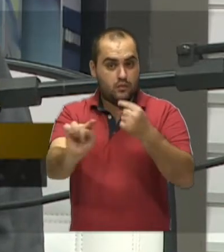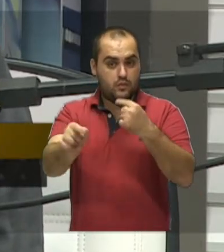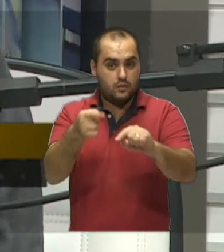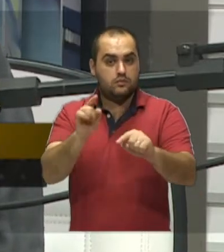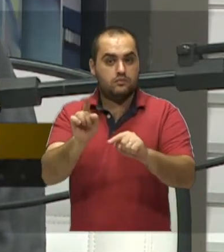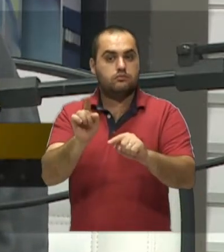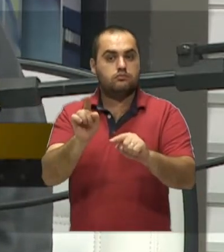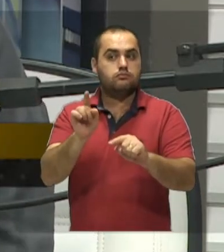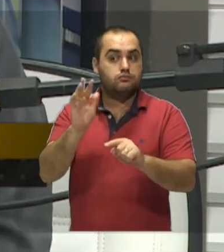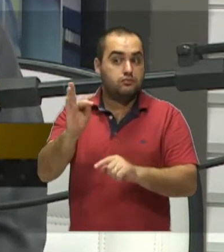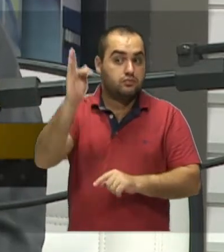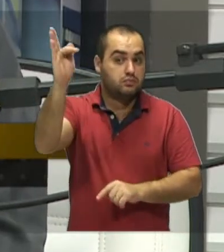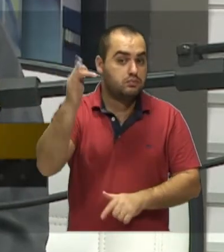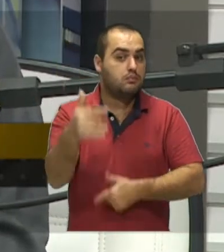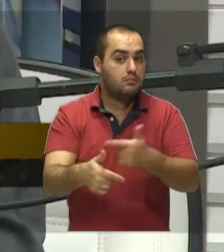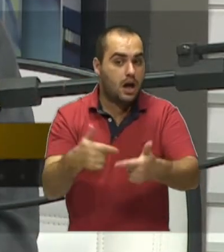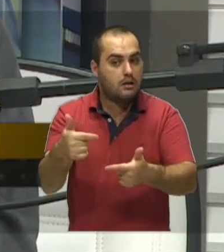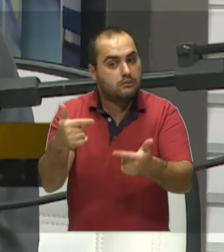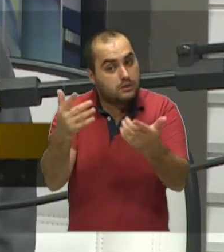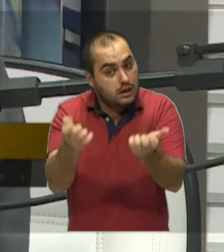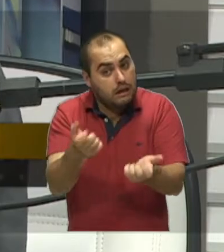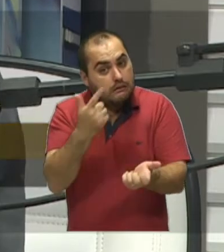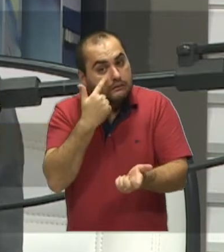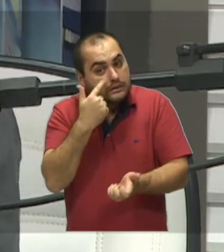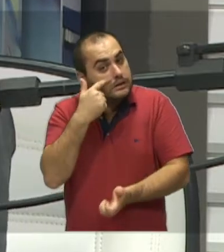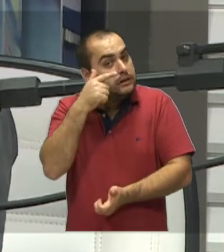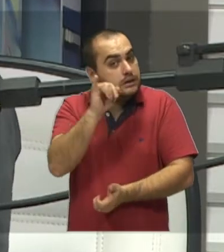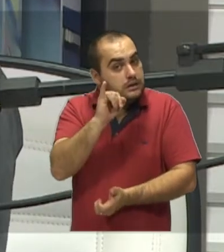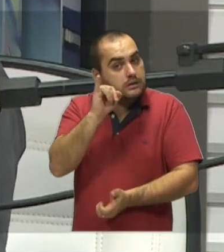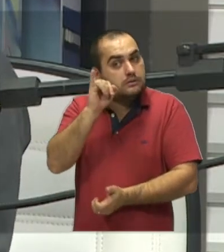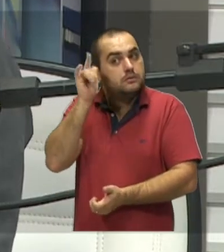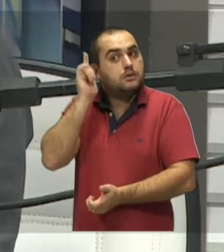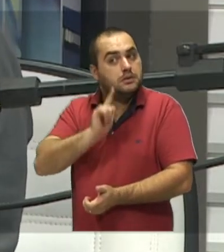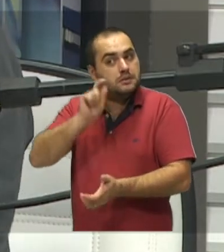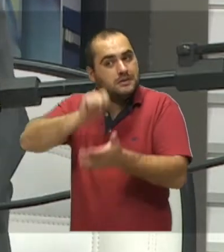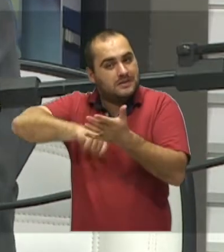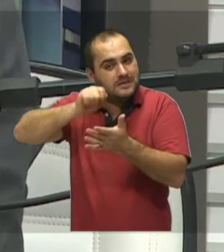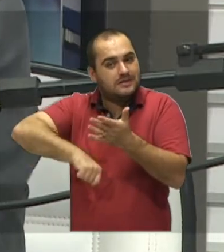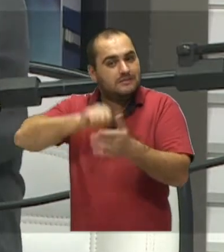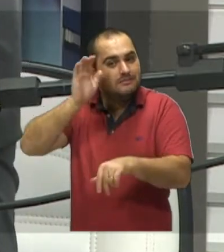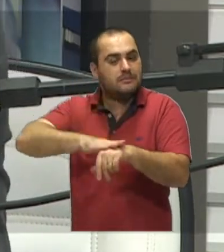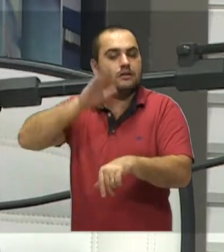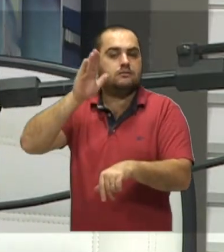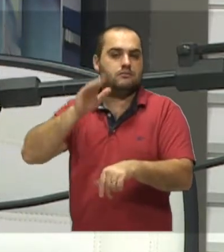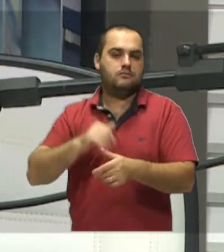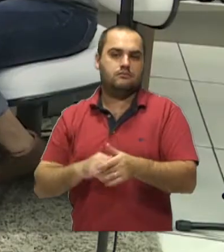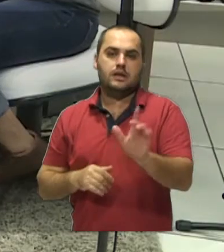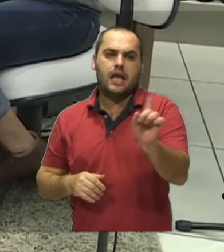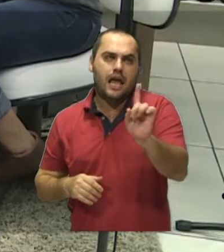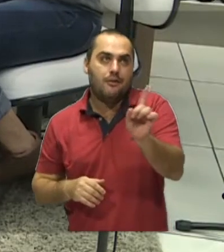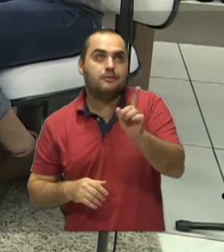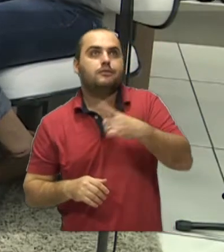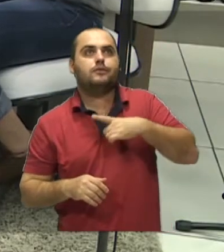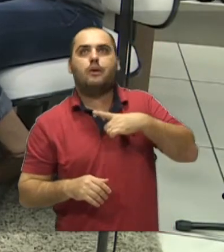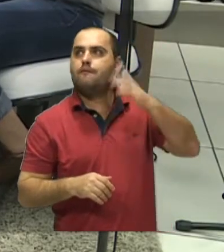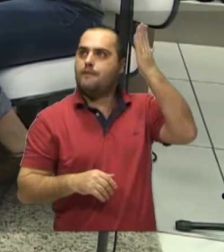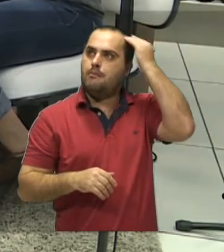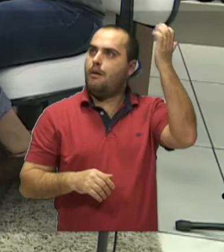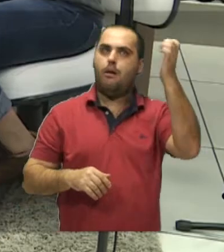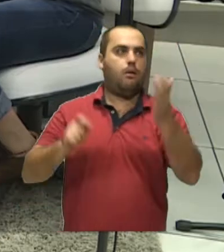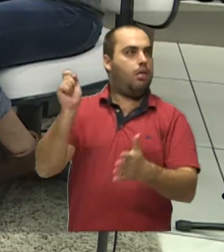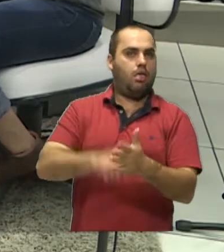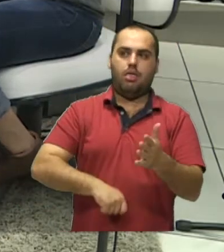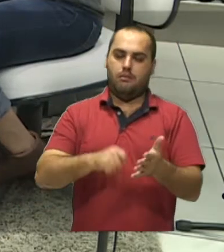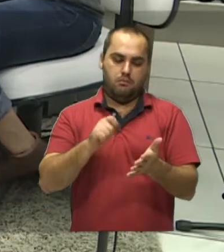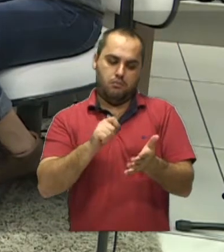para o próximo trabalho, e eu quero ver se eu sento para compor mais, assim. Eu nem sei se eu me considero muito compositora, assim. Enfim, né,